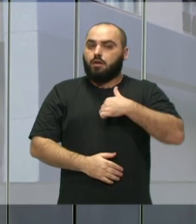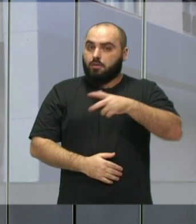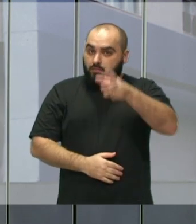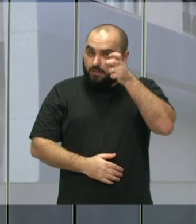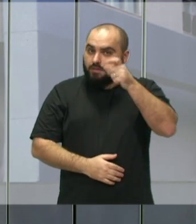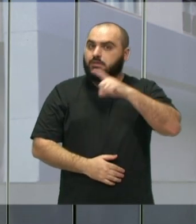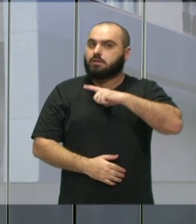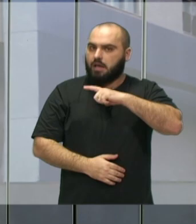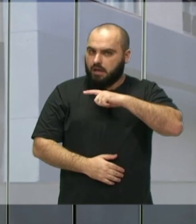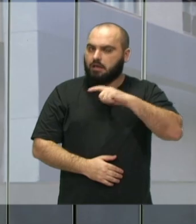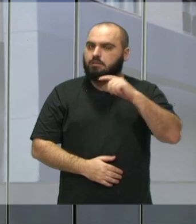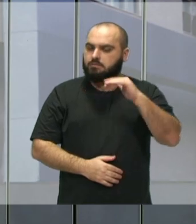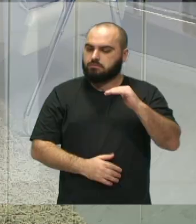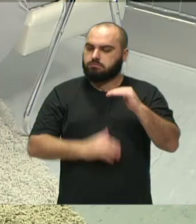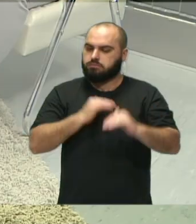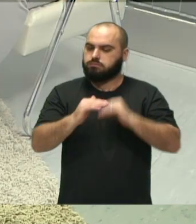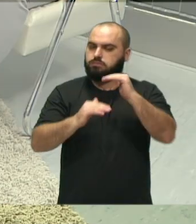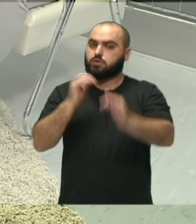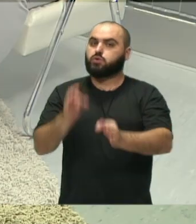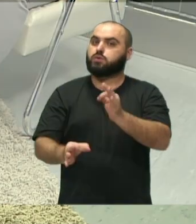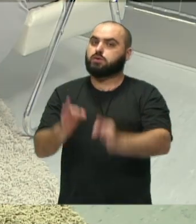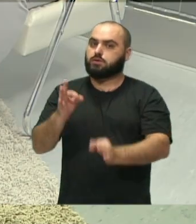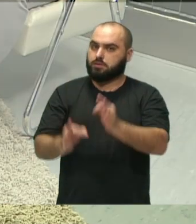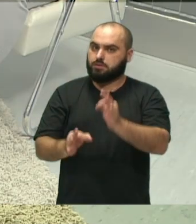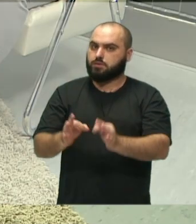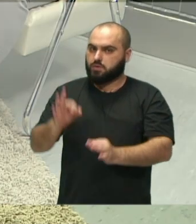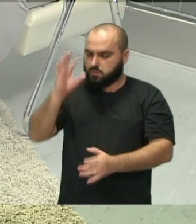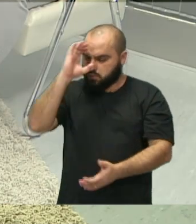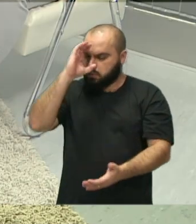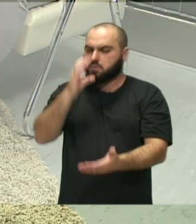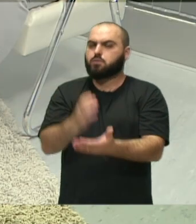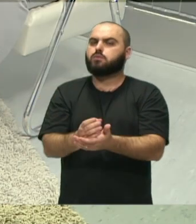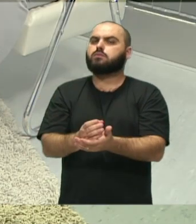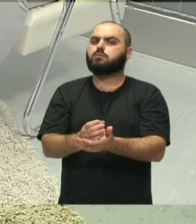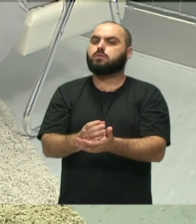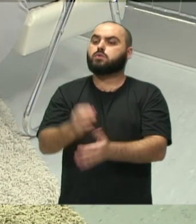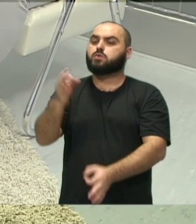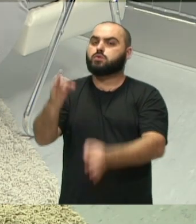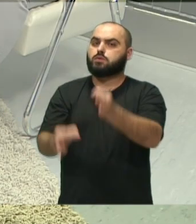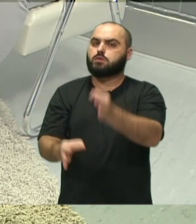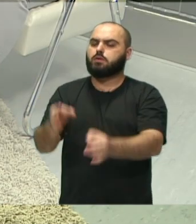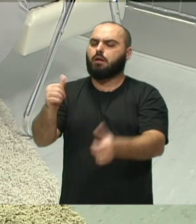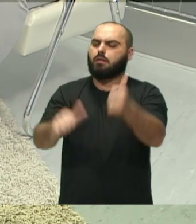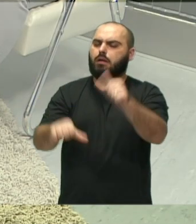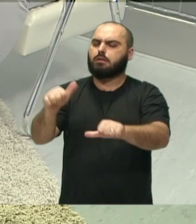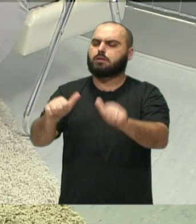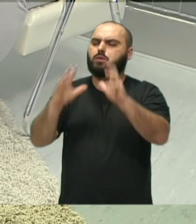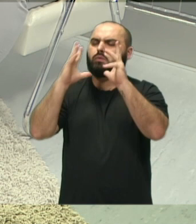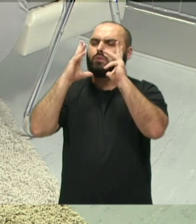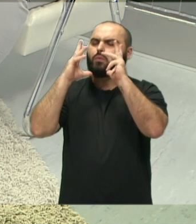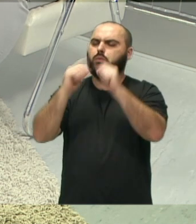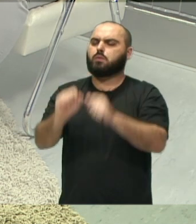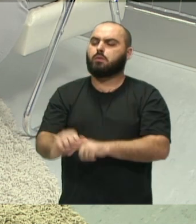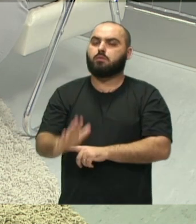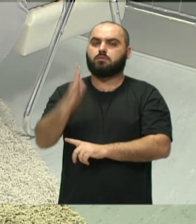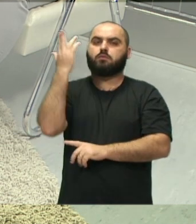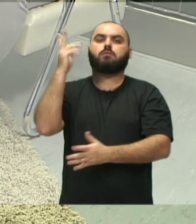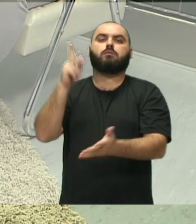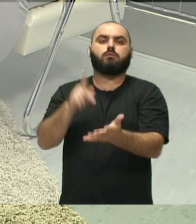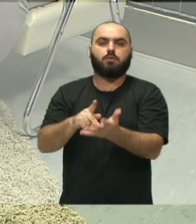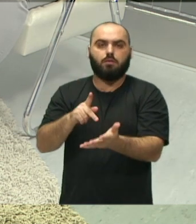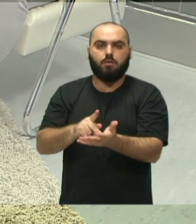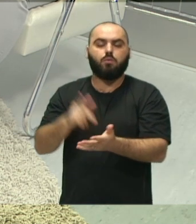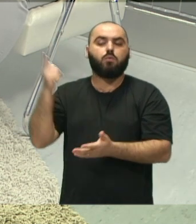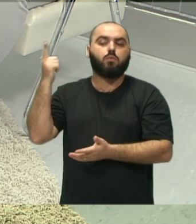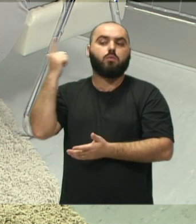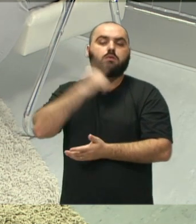muito ainda a se avançar na justiça e confio que o Poder Judiciário vai analisar tudo o que aconteceu para que possamos ter